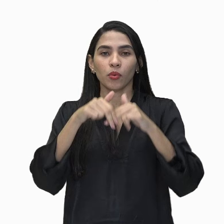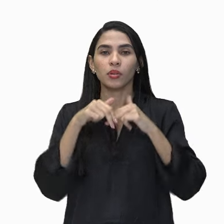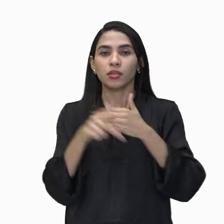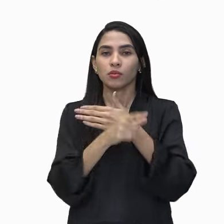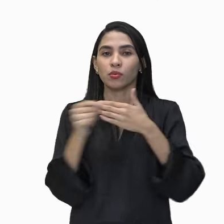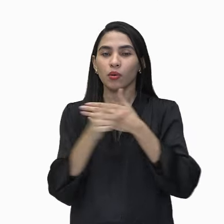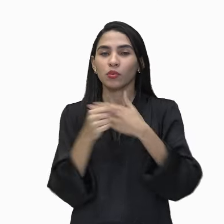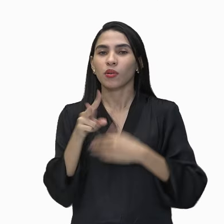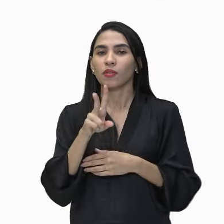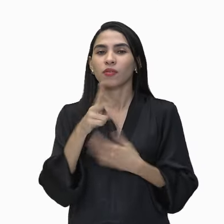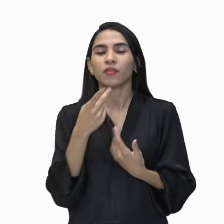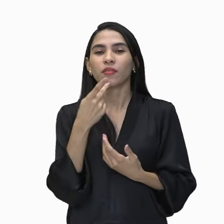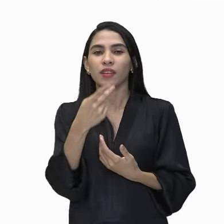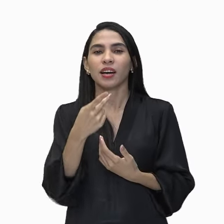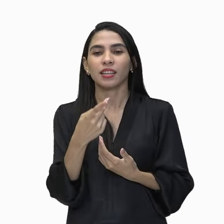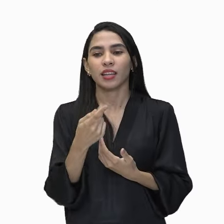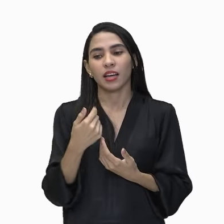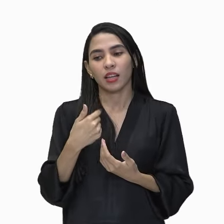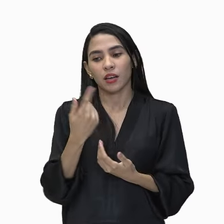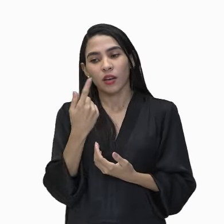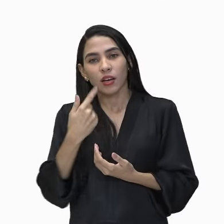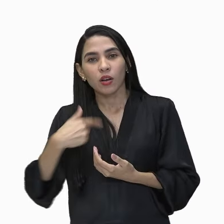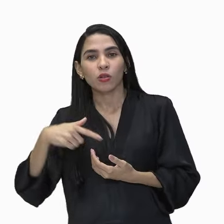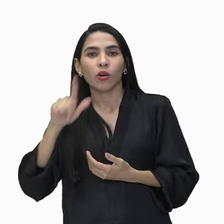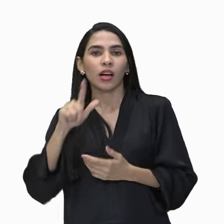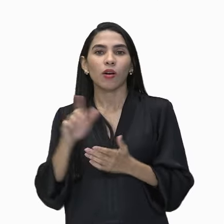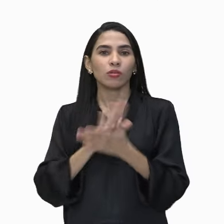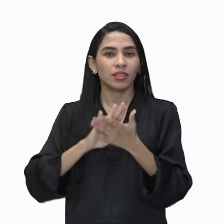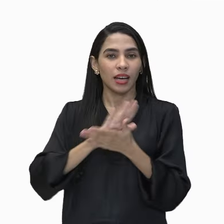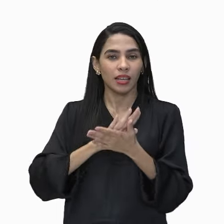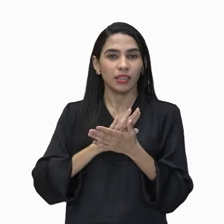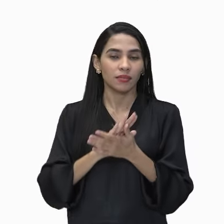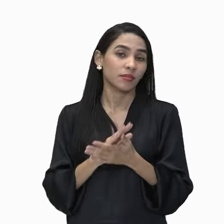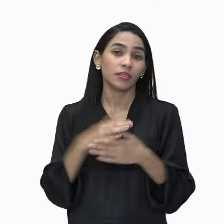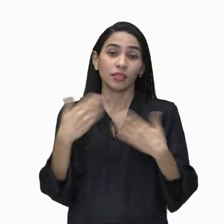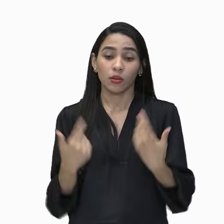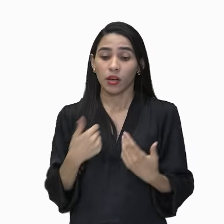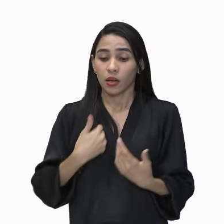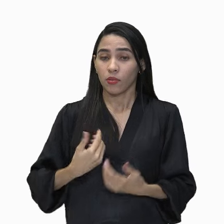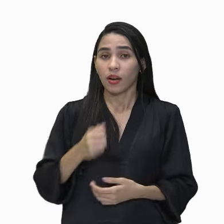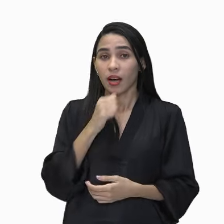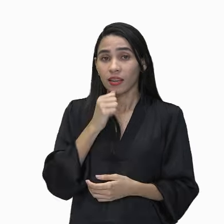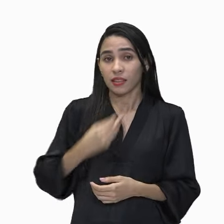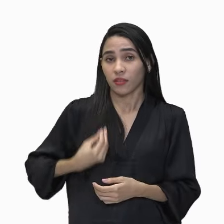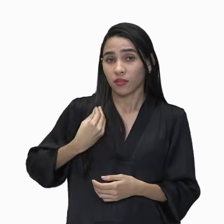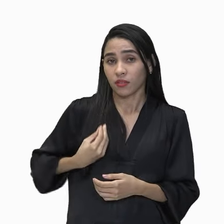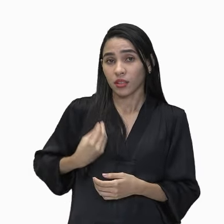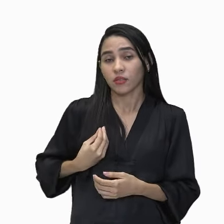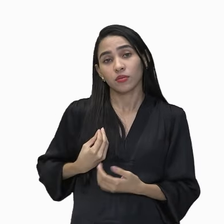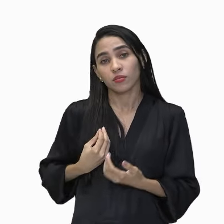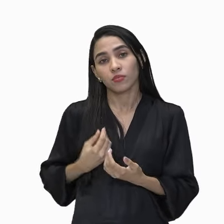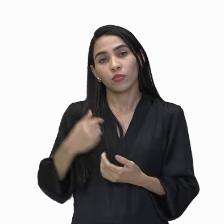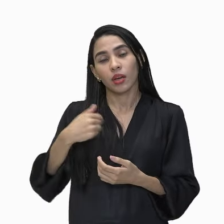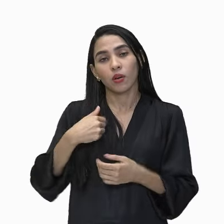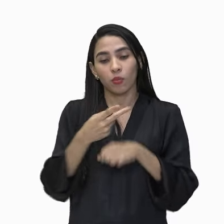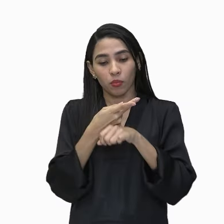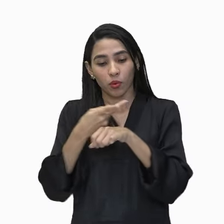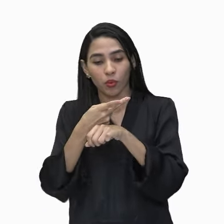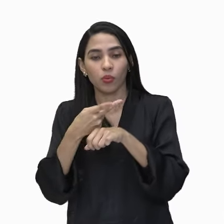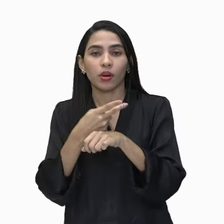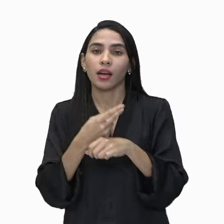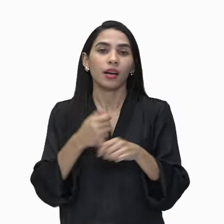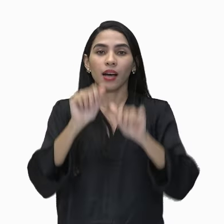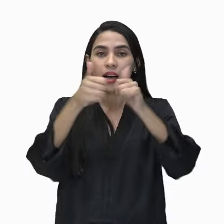para o nada também, né? Mas enquanto eu estou aqui, eu vou buscar o quê? Realizar. Em